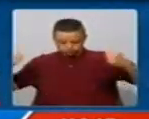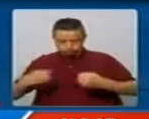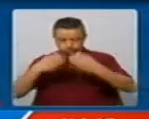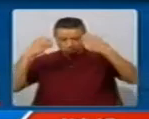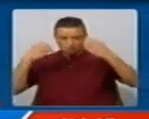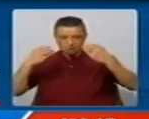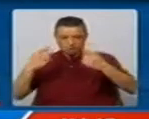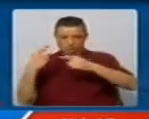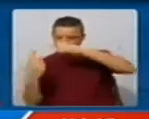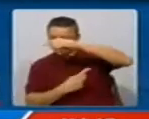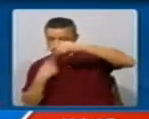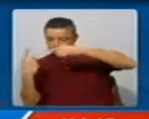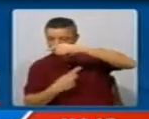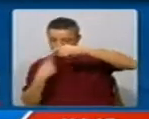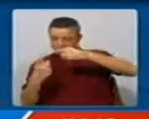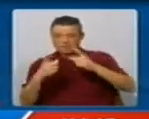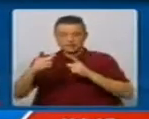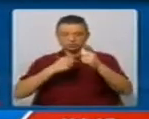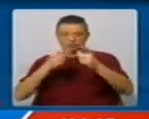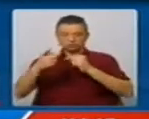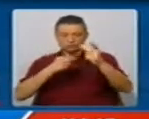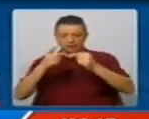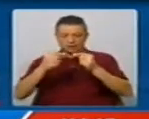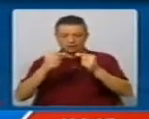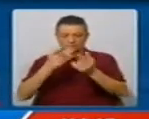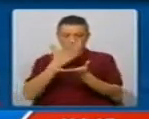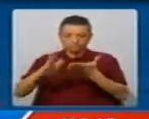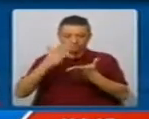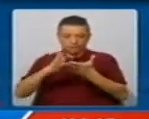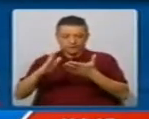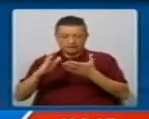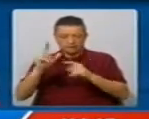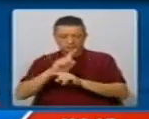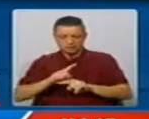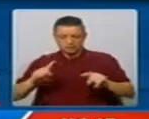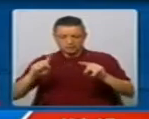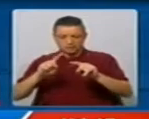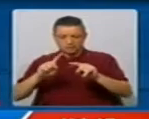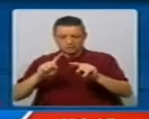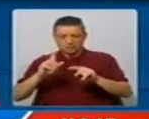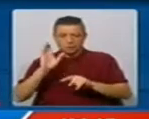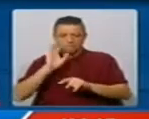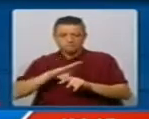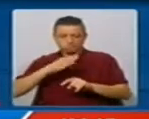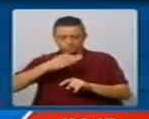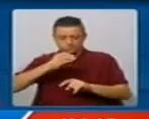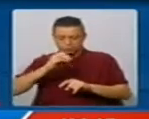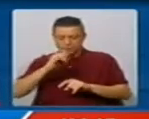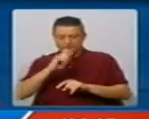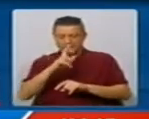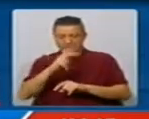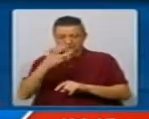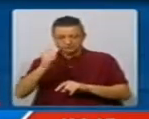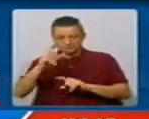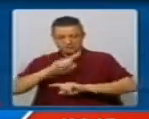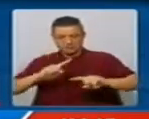volta das estrelas. Portanto, não estamos a falar de restos, ou melhor, não estamos a falar de matéria ou poeira que dá origem a planetas, não, estamos a